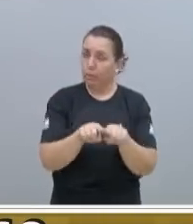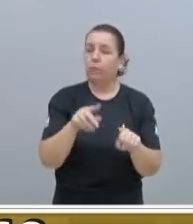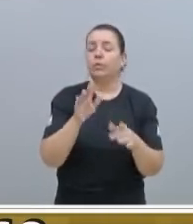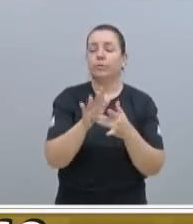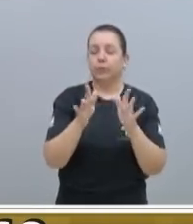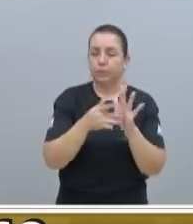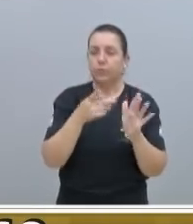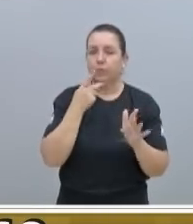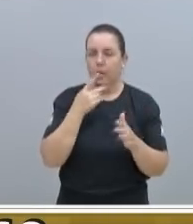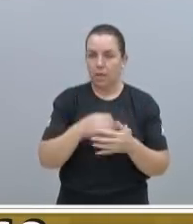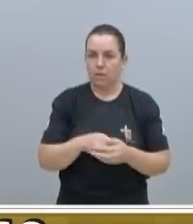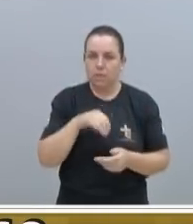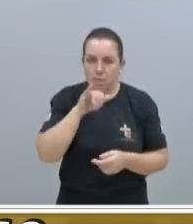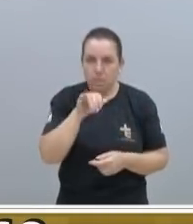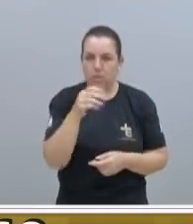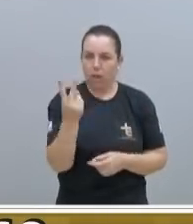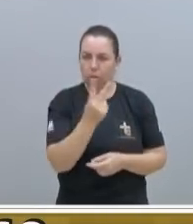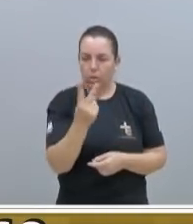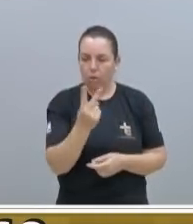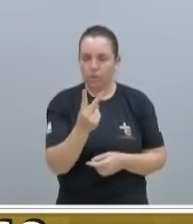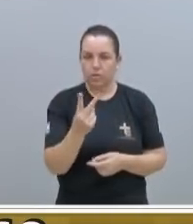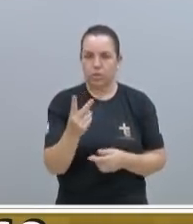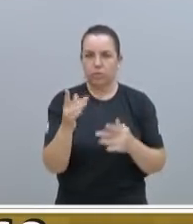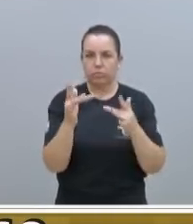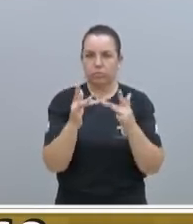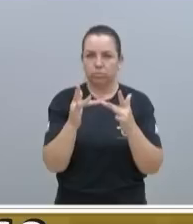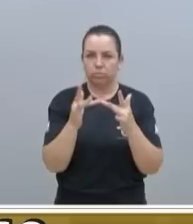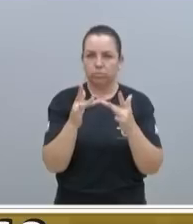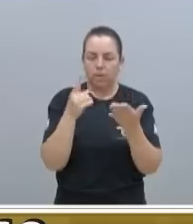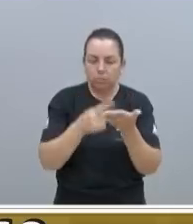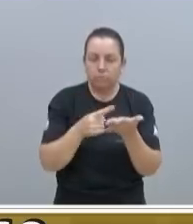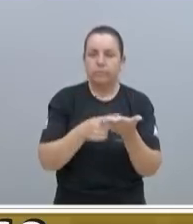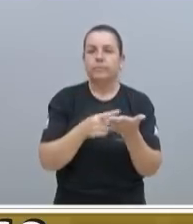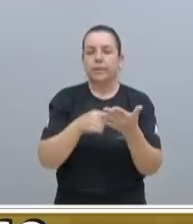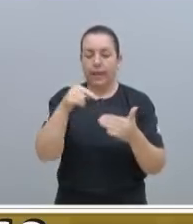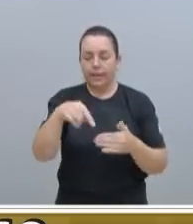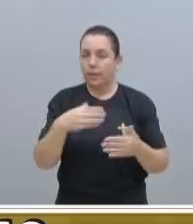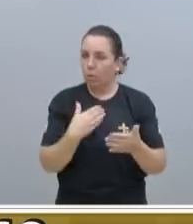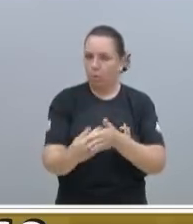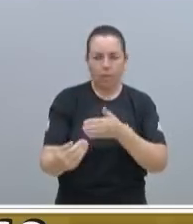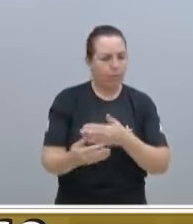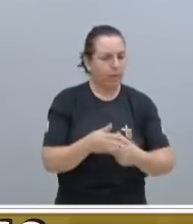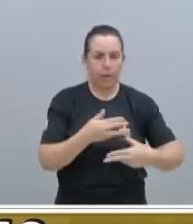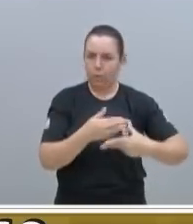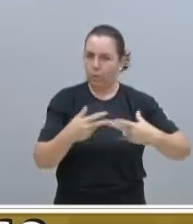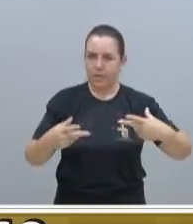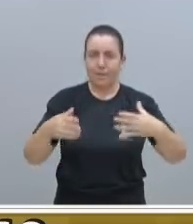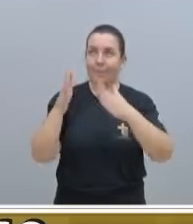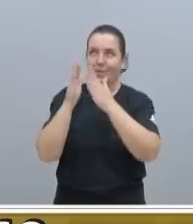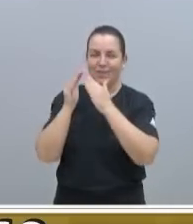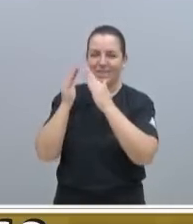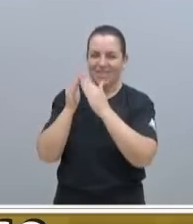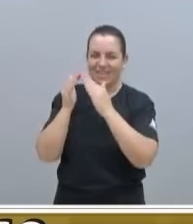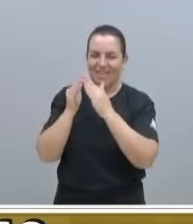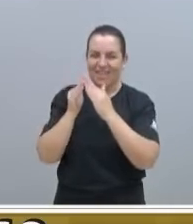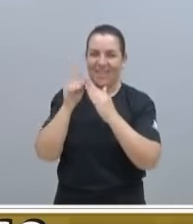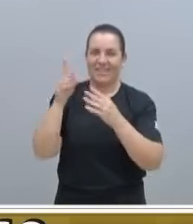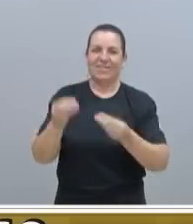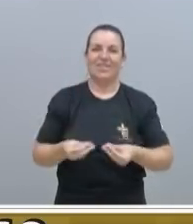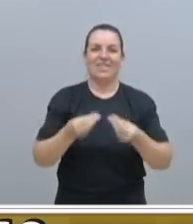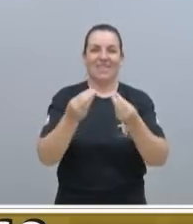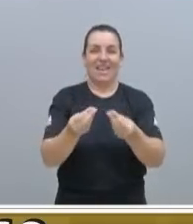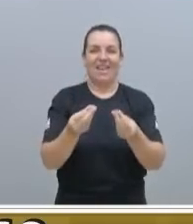dois de voz estiverem de acordo na terra sobre qualquer coisa que pedir isso não será